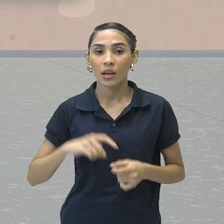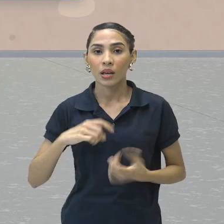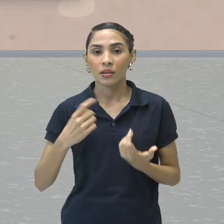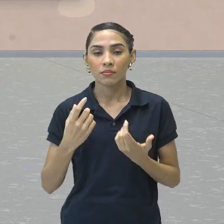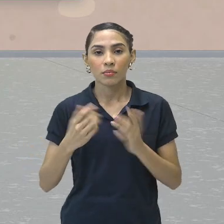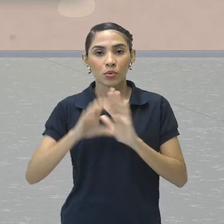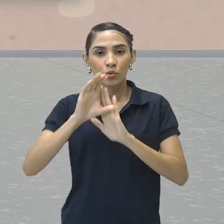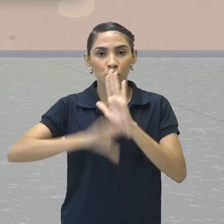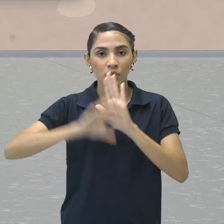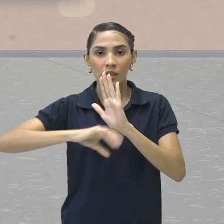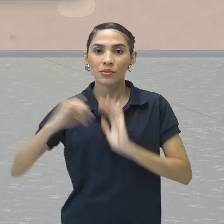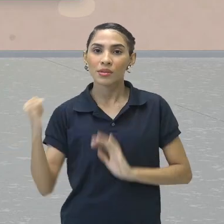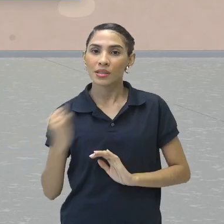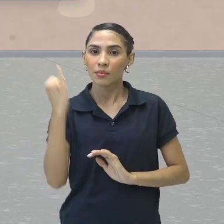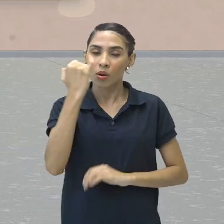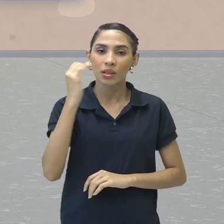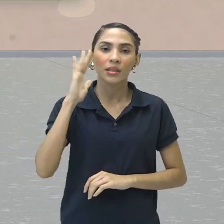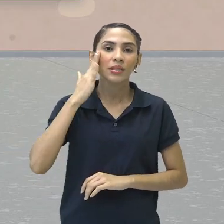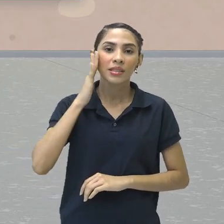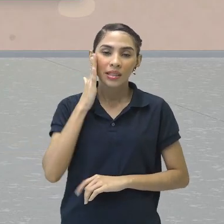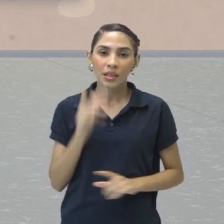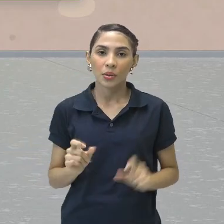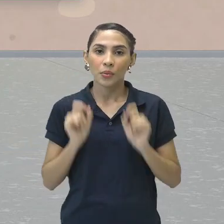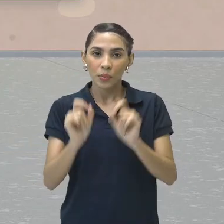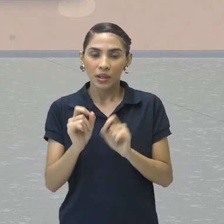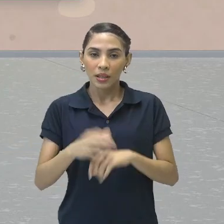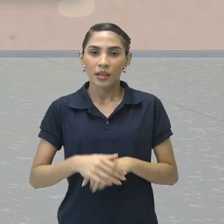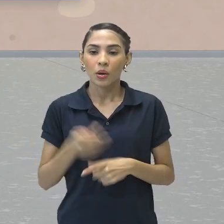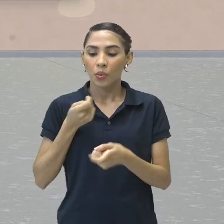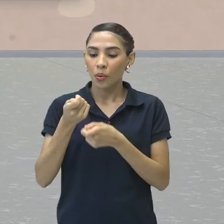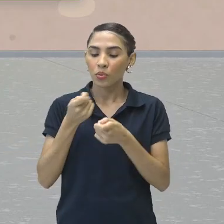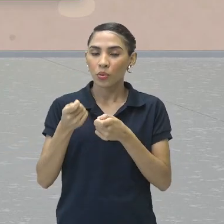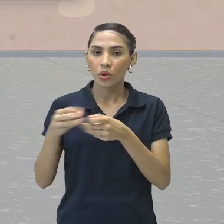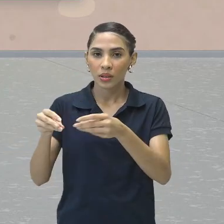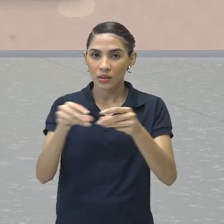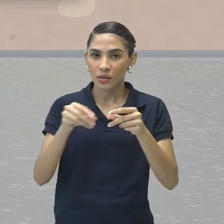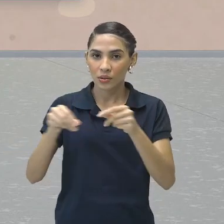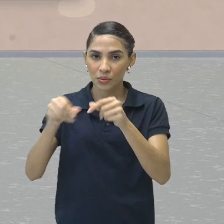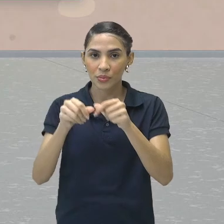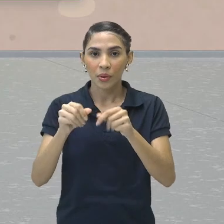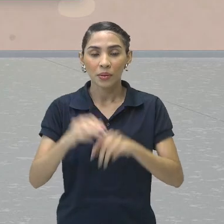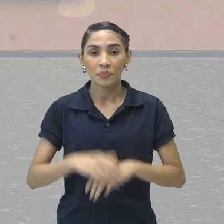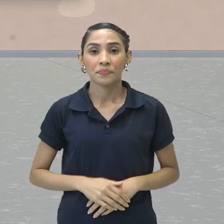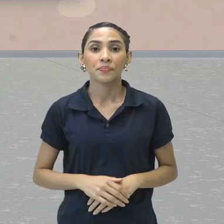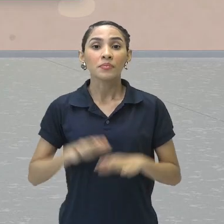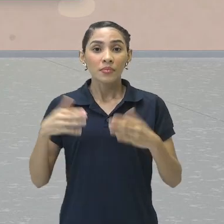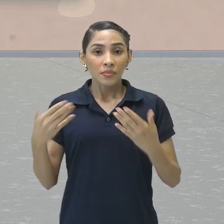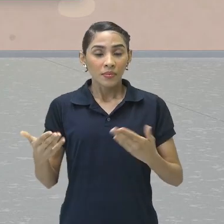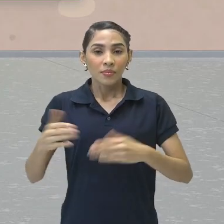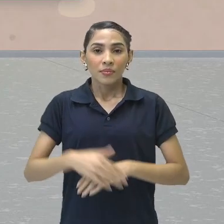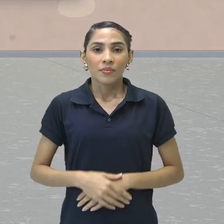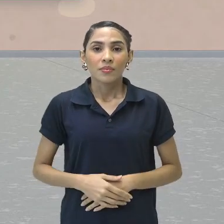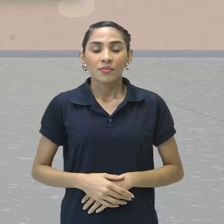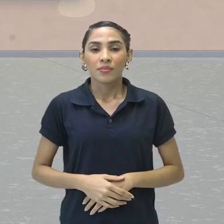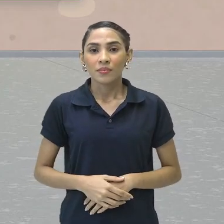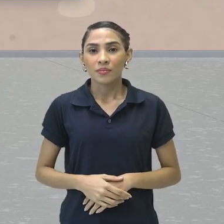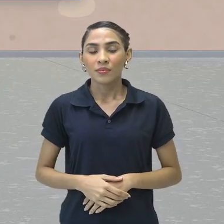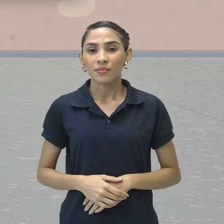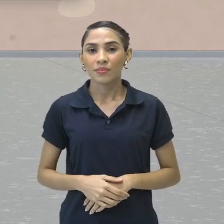importante, né? O quanto que é importante a gente entender essa questão da manipulação do solo. Né? Quando a gente fala aí